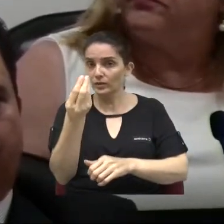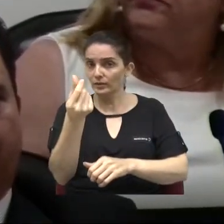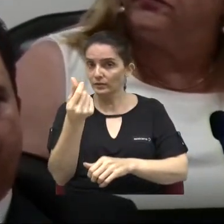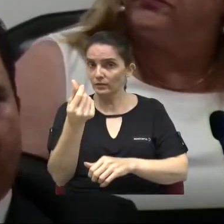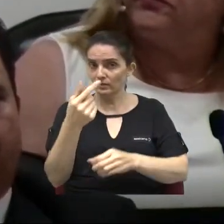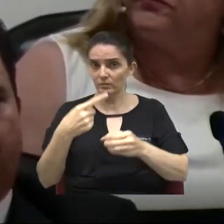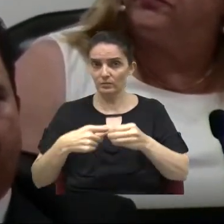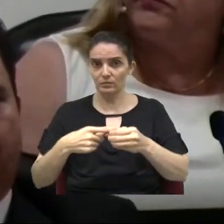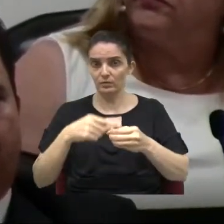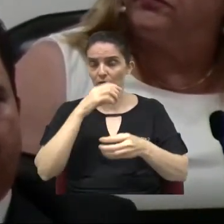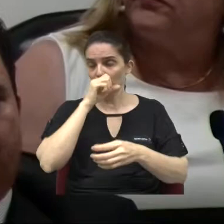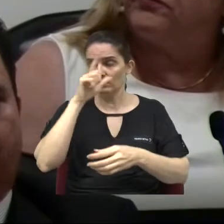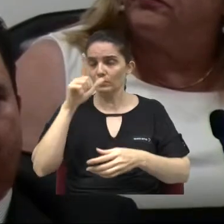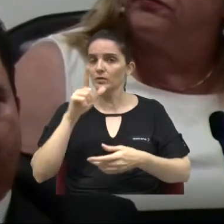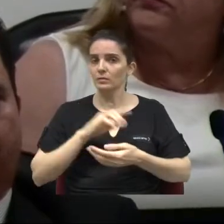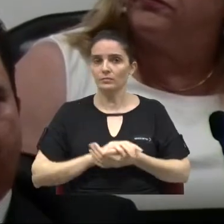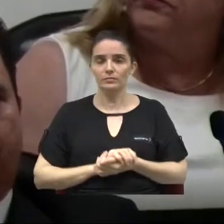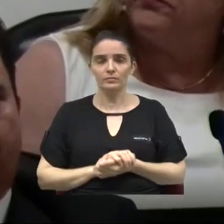Não vamos